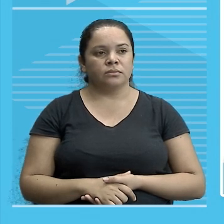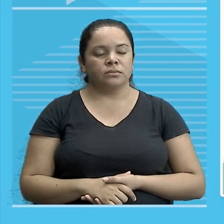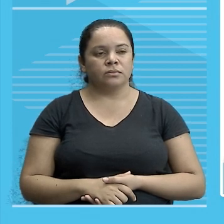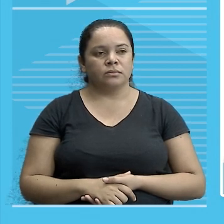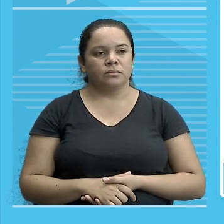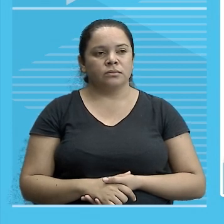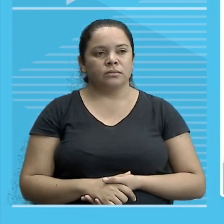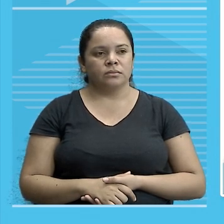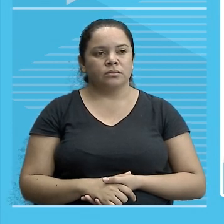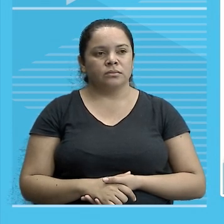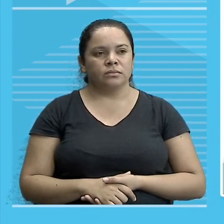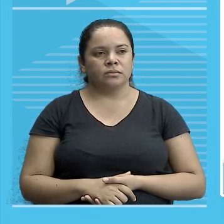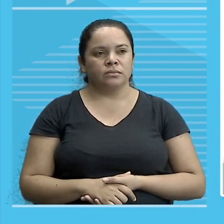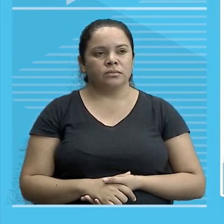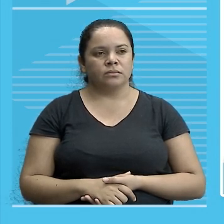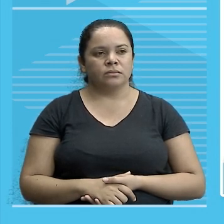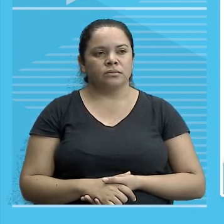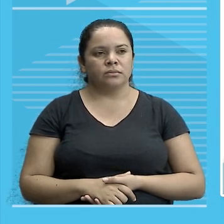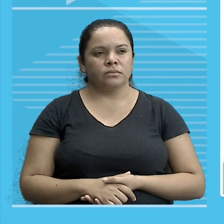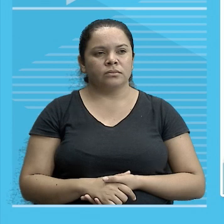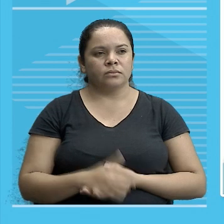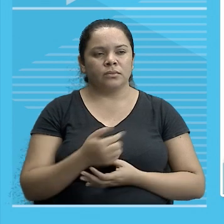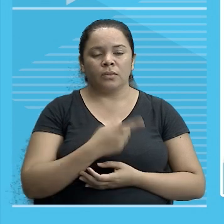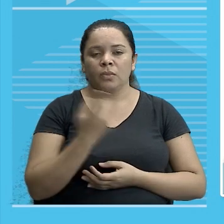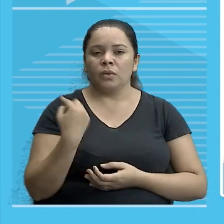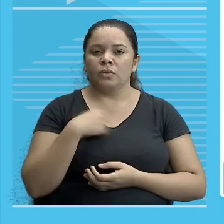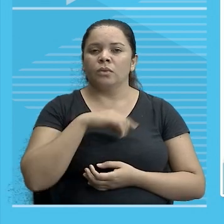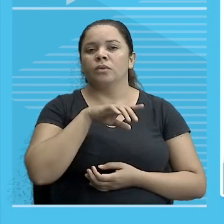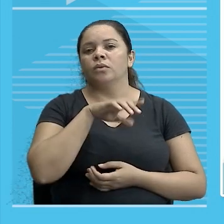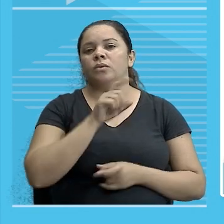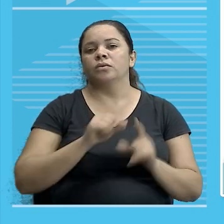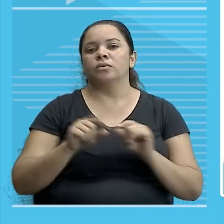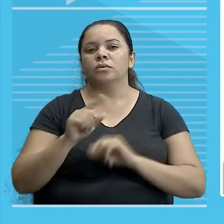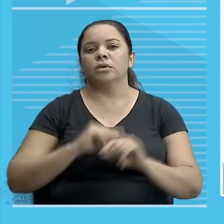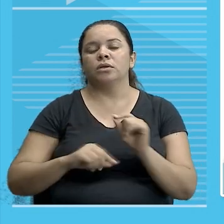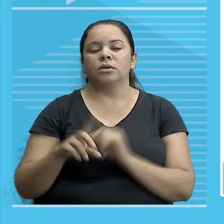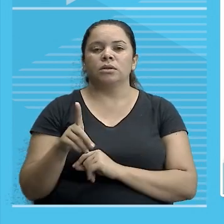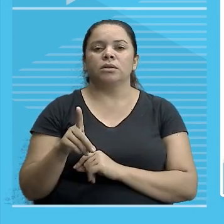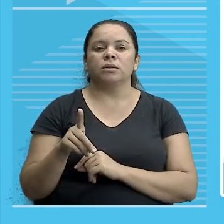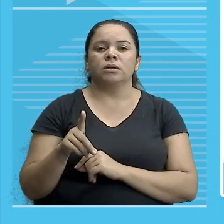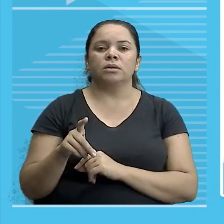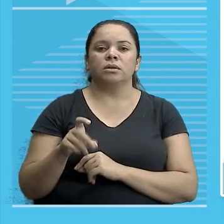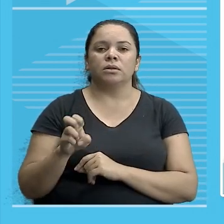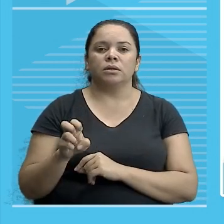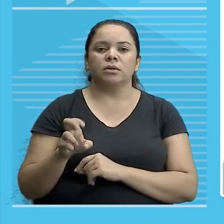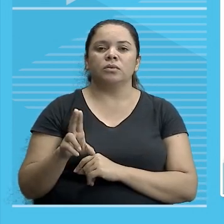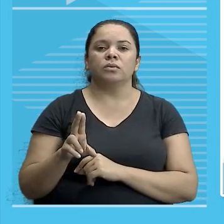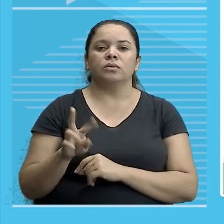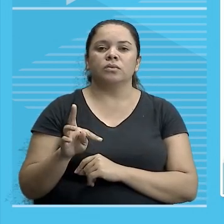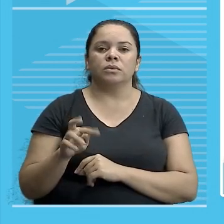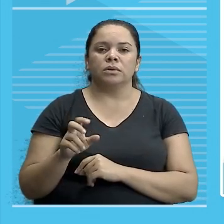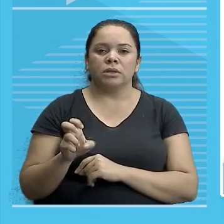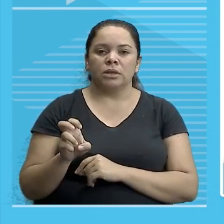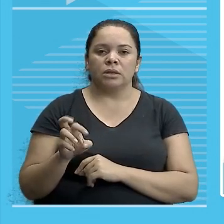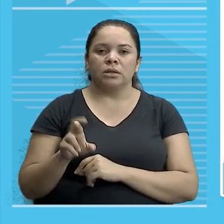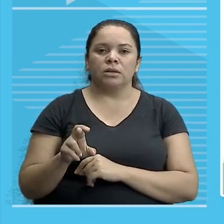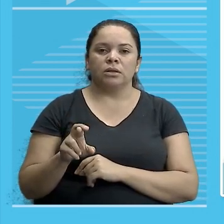diferente. Nós somos animais deuterostômios. Significa dizer que durante o desenvolvimento